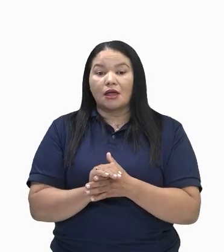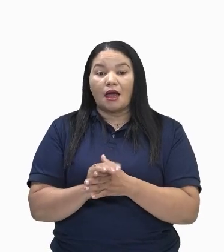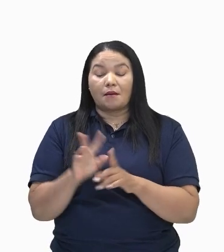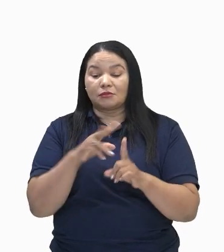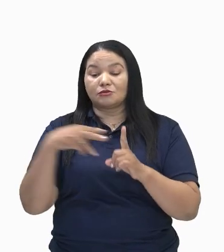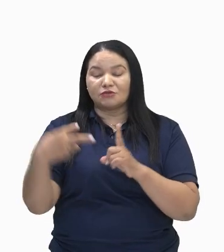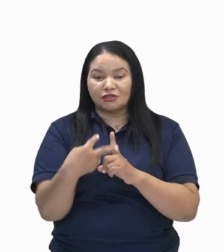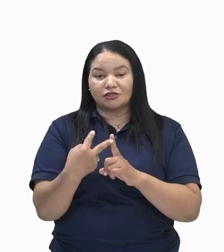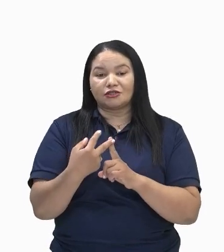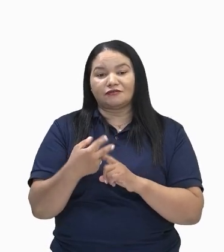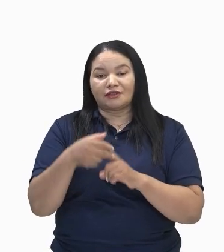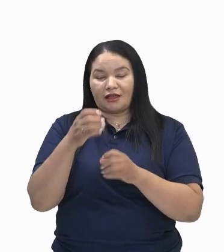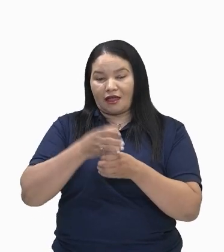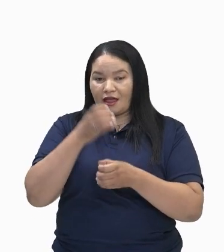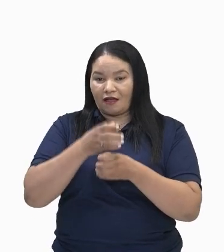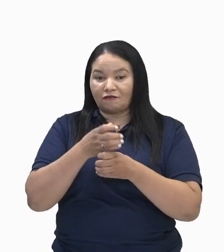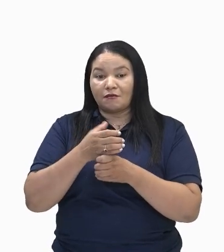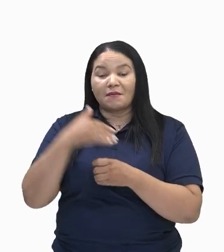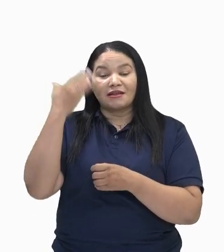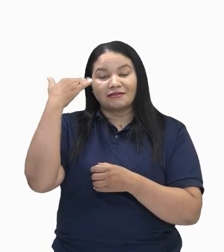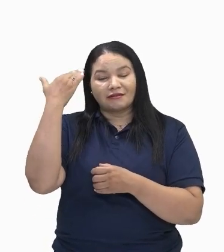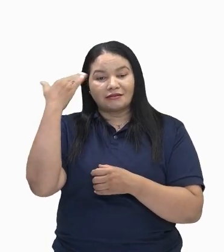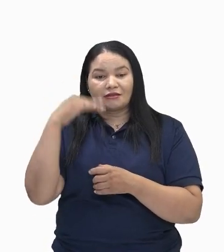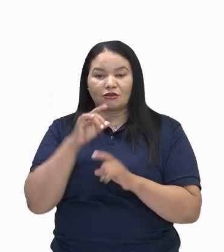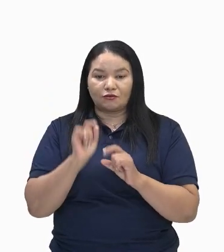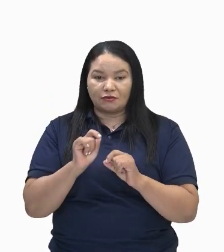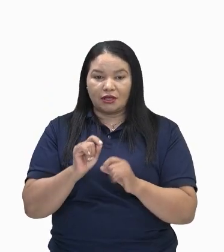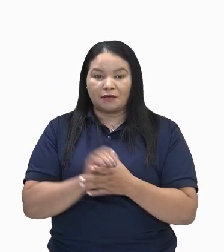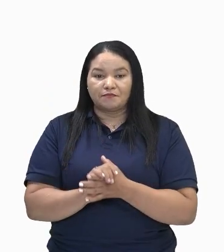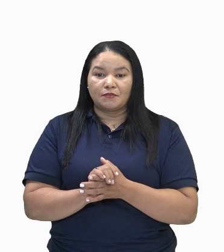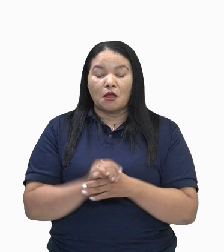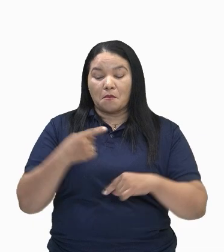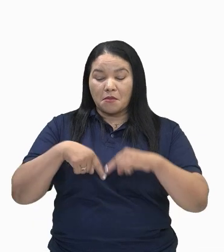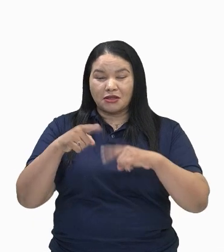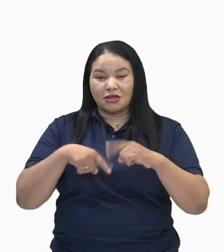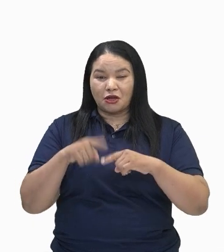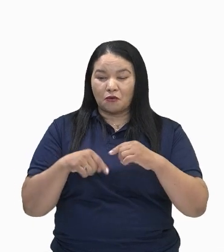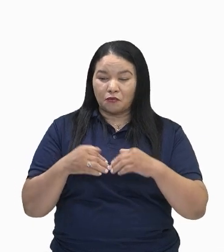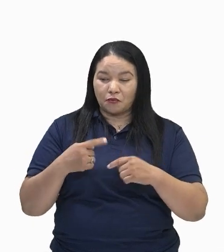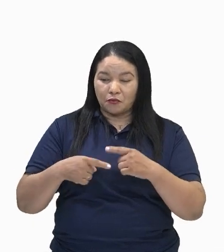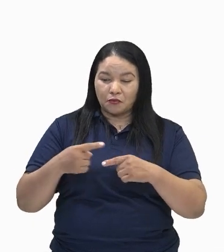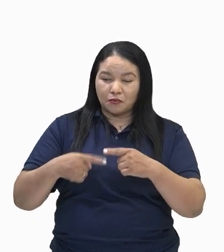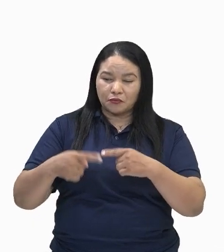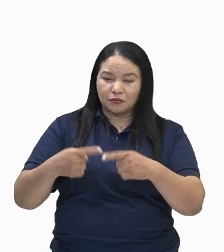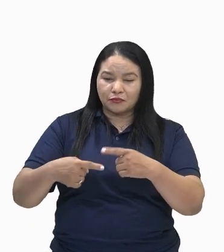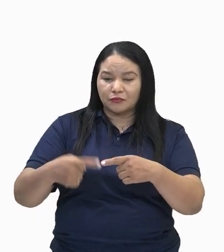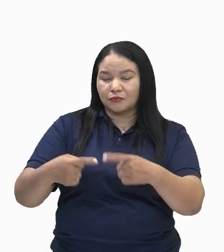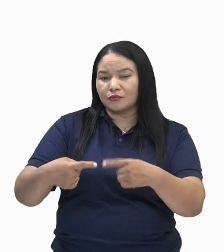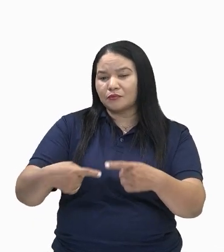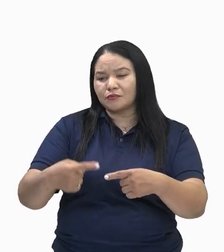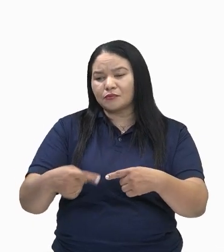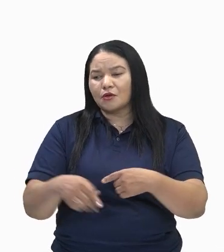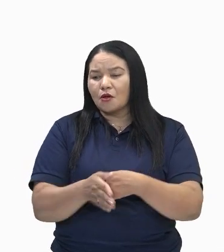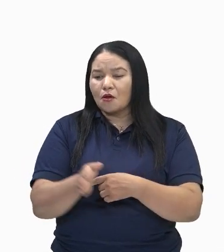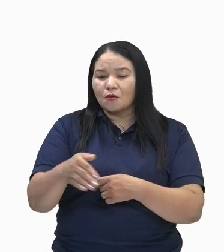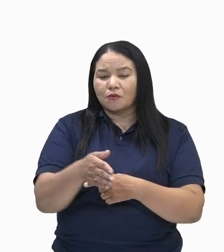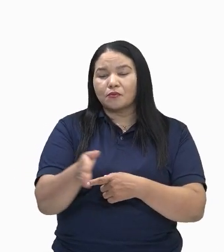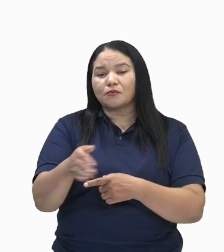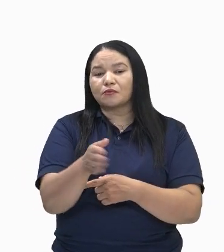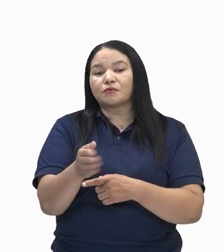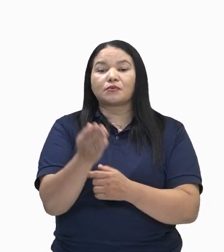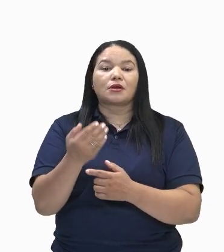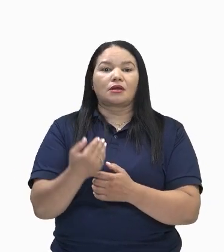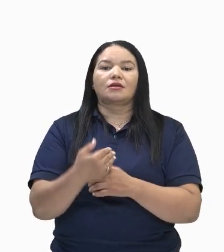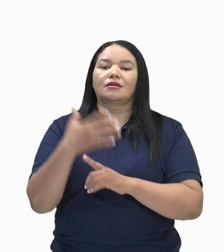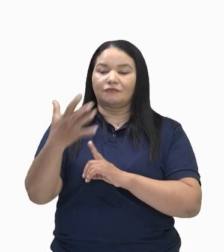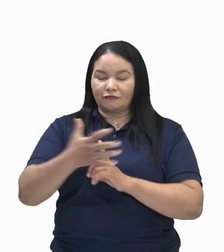a entendermos toda a viagem que o objeto faz e demonstrando que o lixo que descartamos inadequadamente influencia a vida de todos,